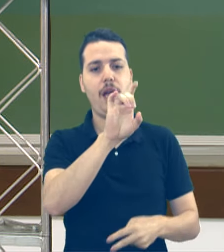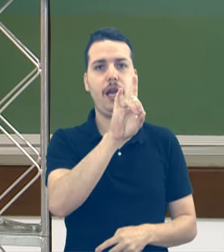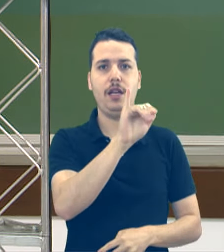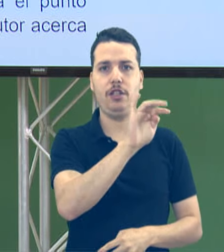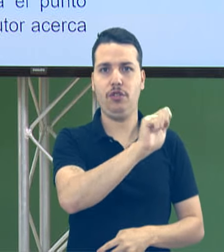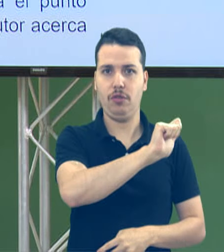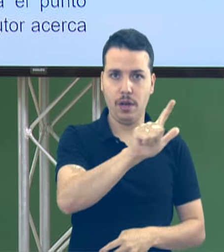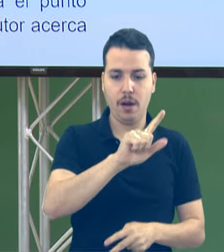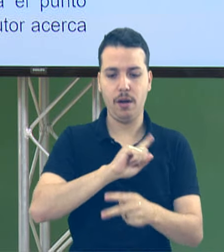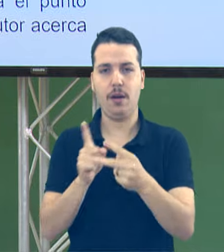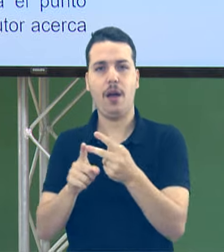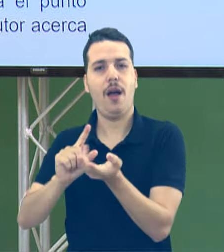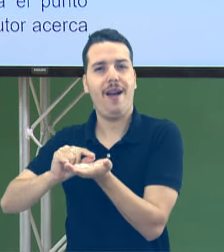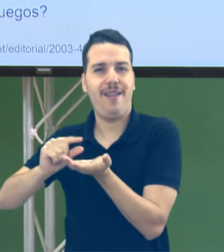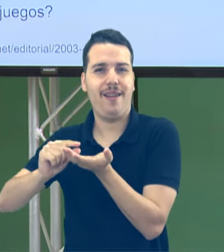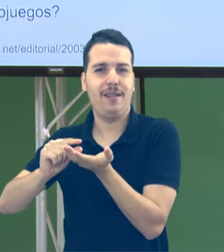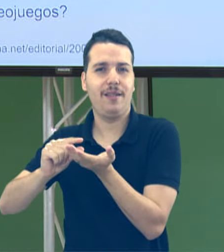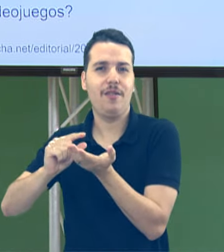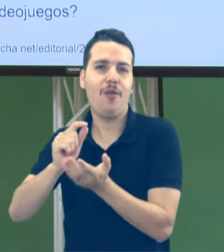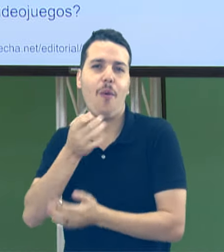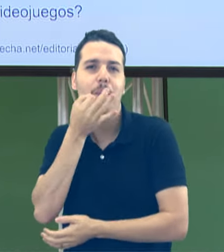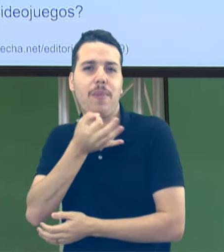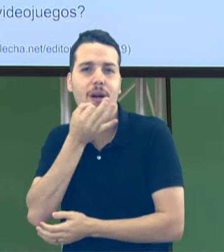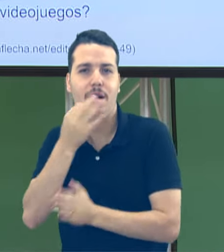um artigo de opinião.